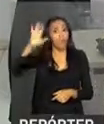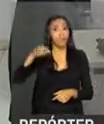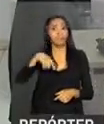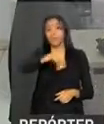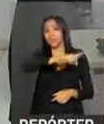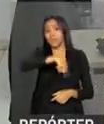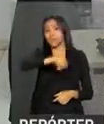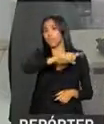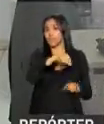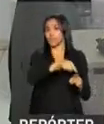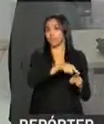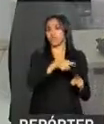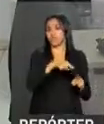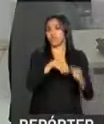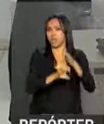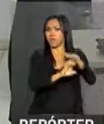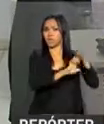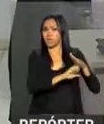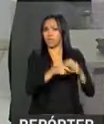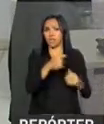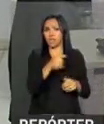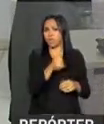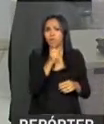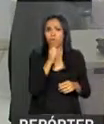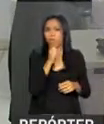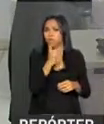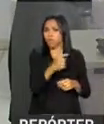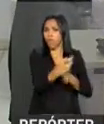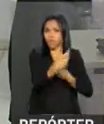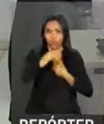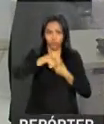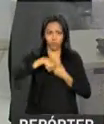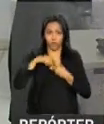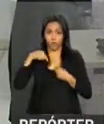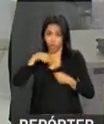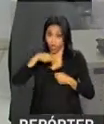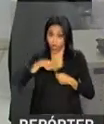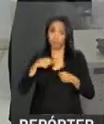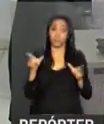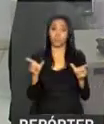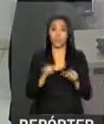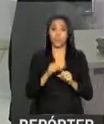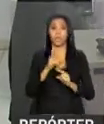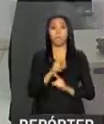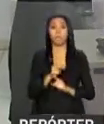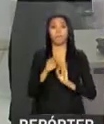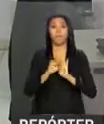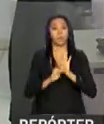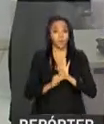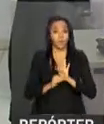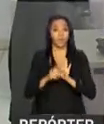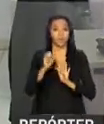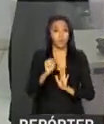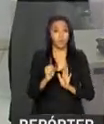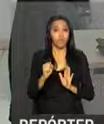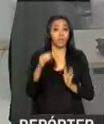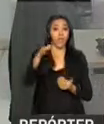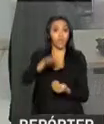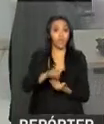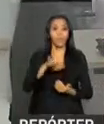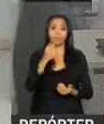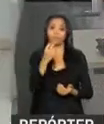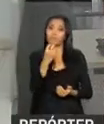se beneficiaram do programa. Ao final de 48 meses, esse percentual pode chegar a 13,6%